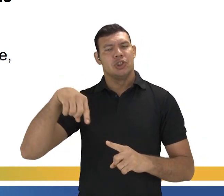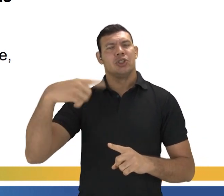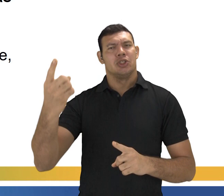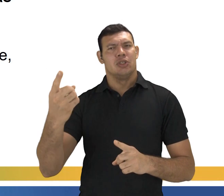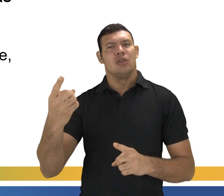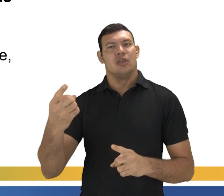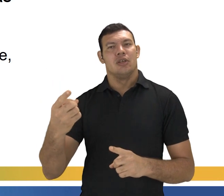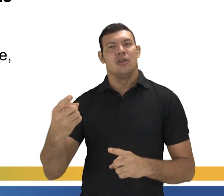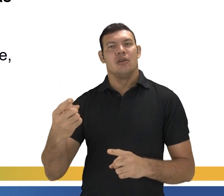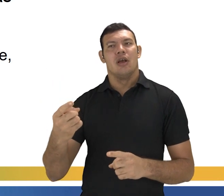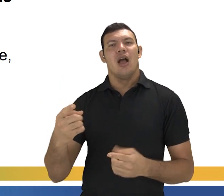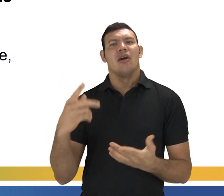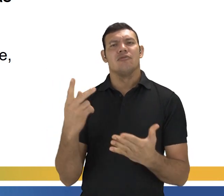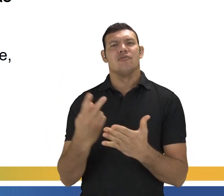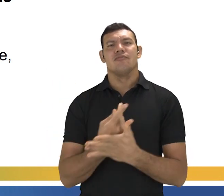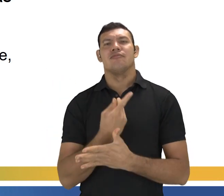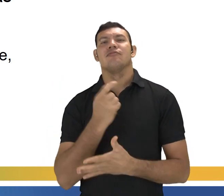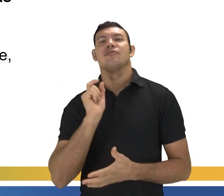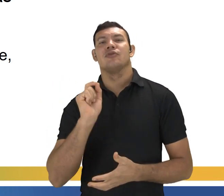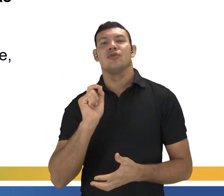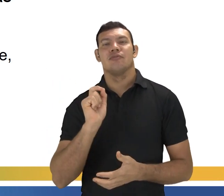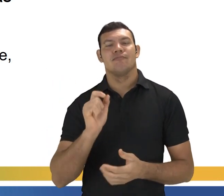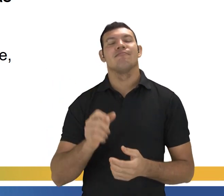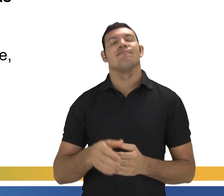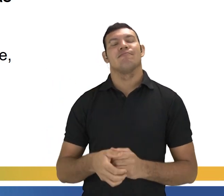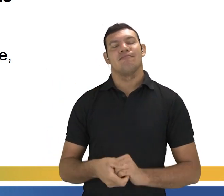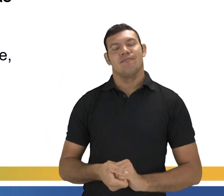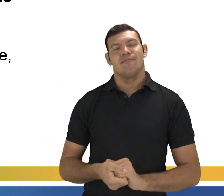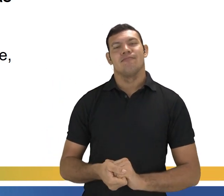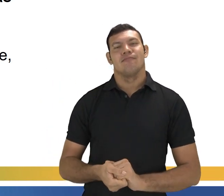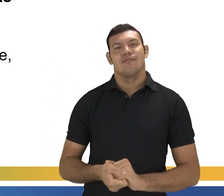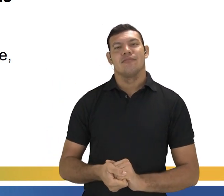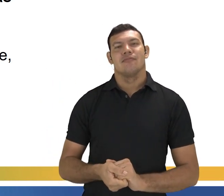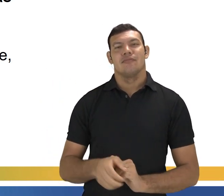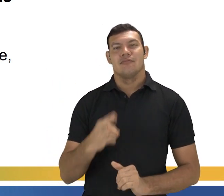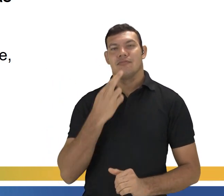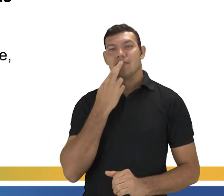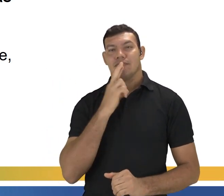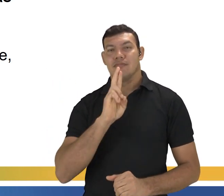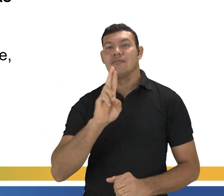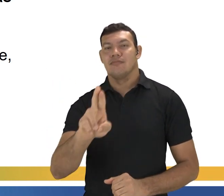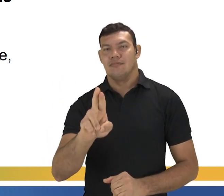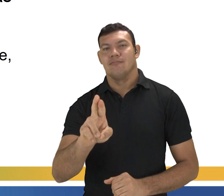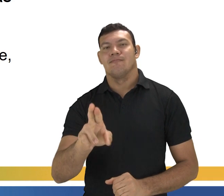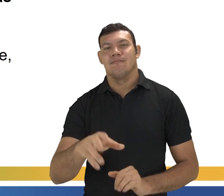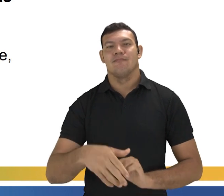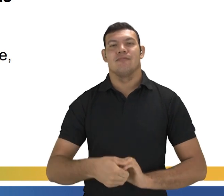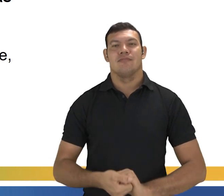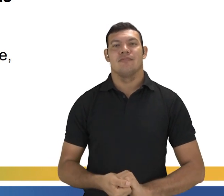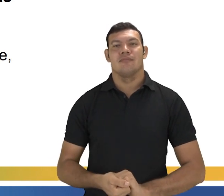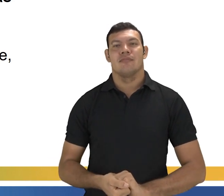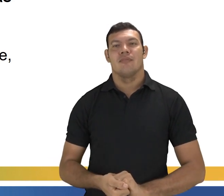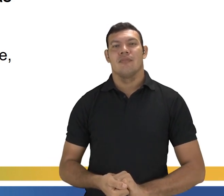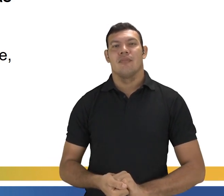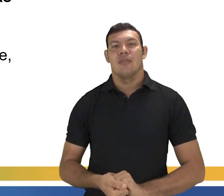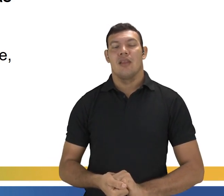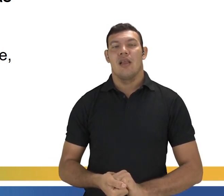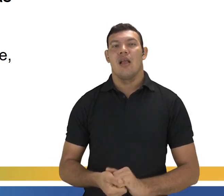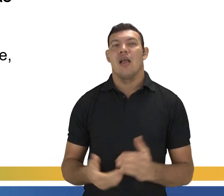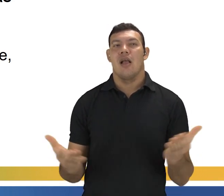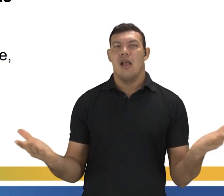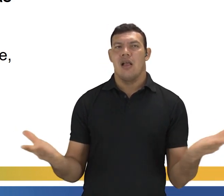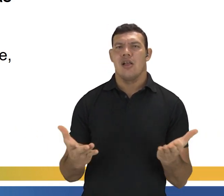reflexos dessas causas, as consequências, os resultados, os desdobramentos dessas causas. Deixa alguns